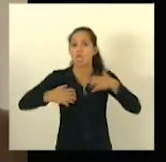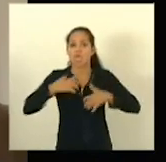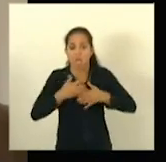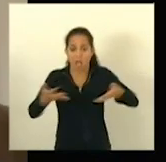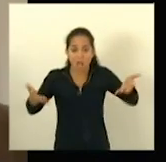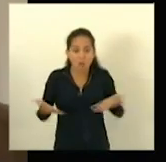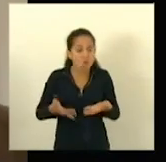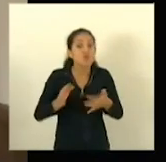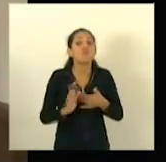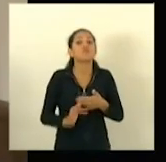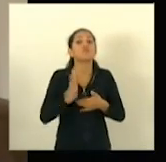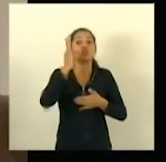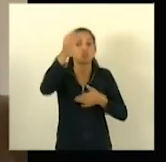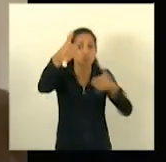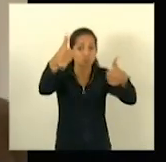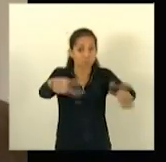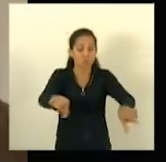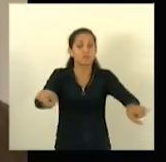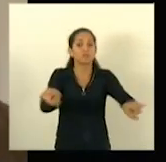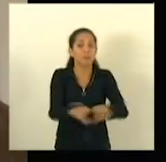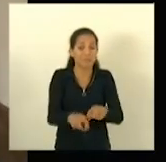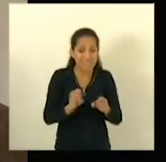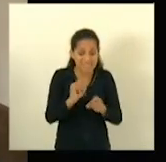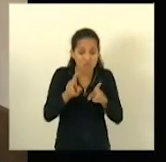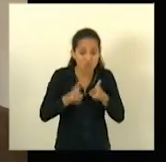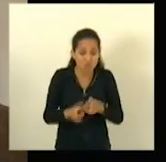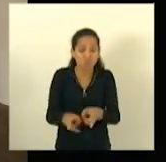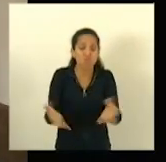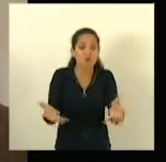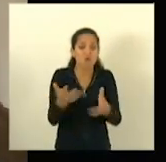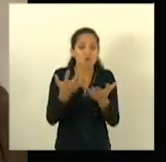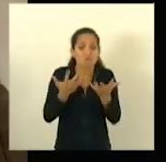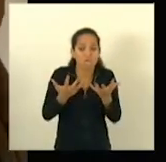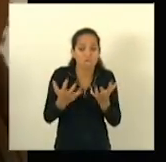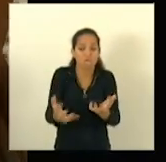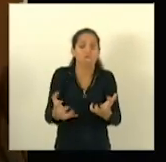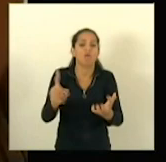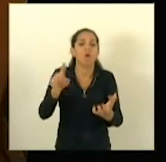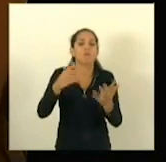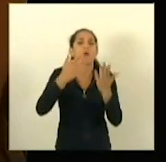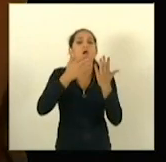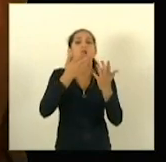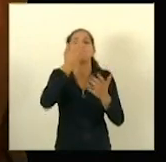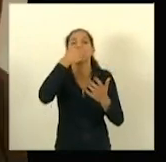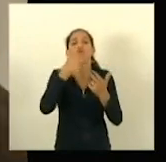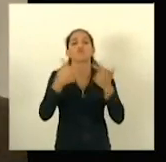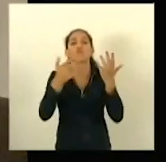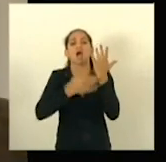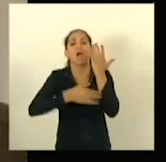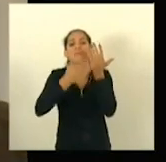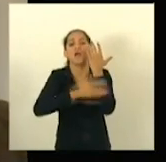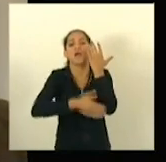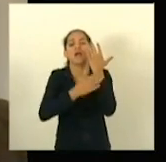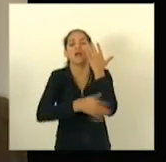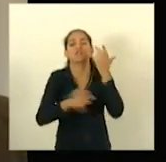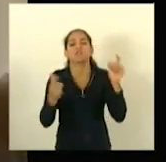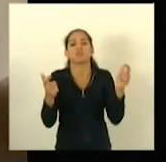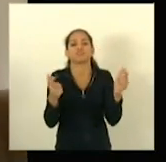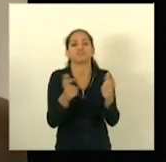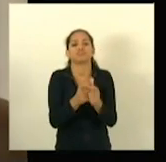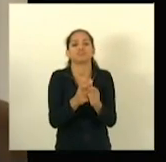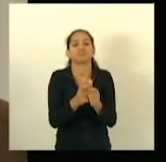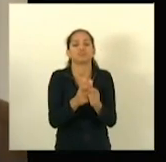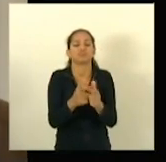futuro Do jeito que continua a seca O abacaxi praticamente está acabando 10